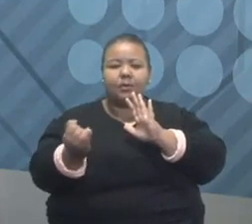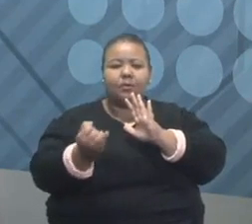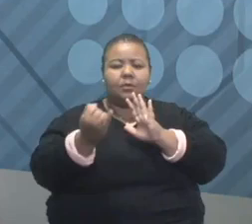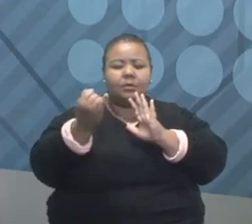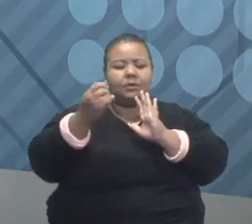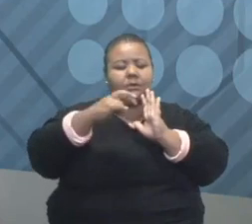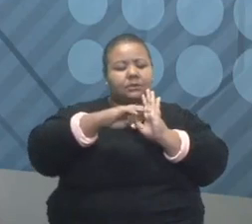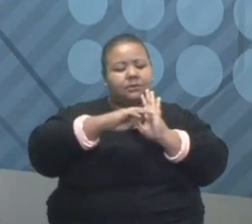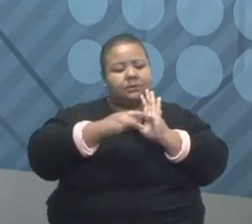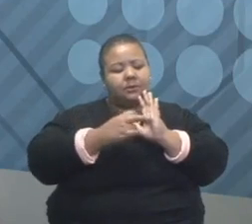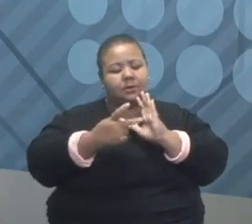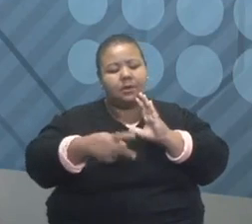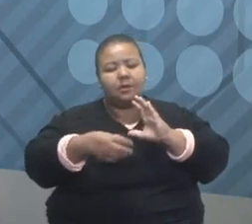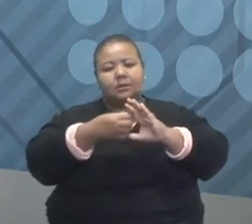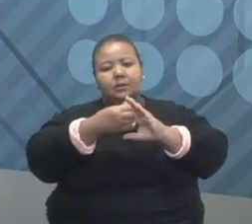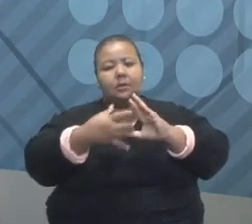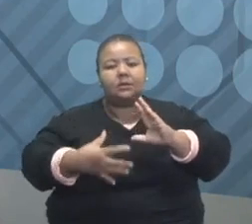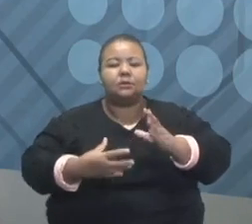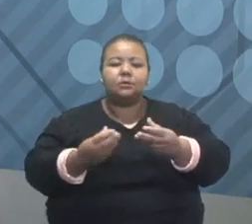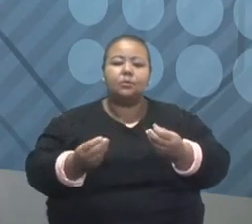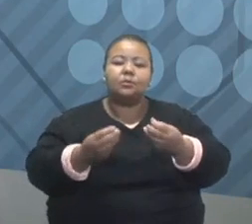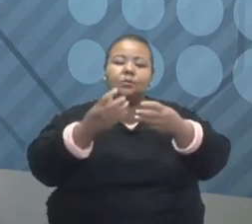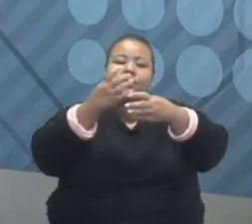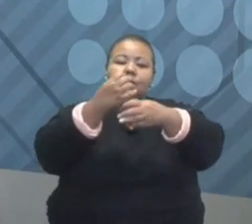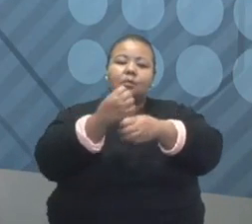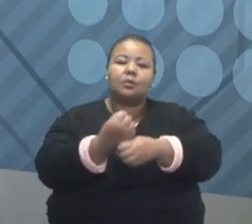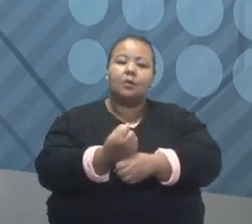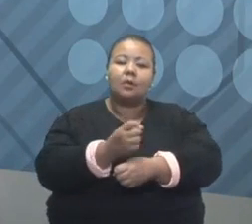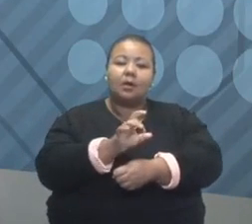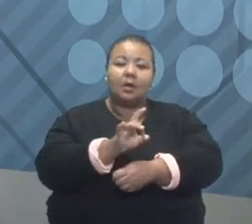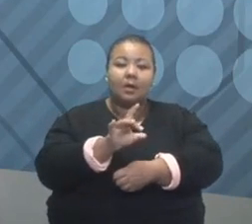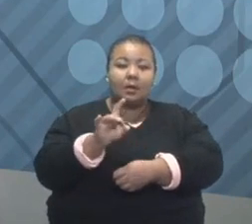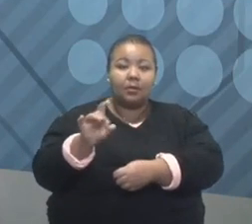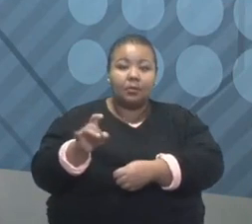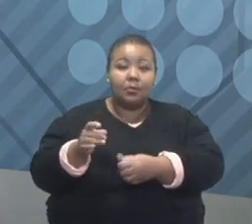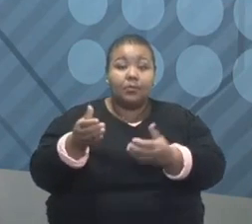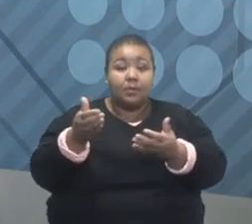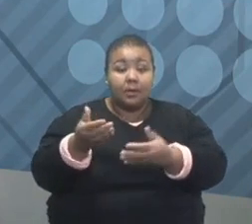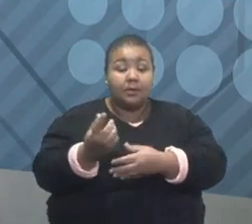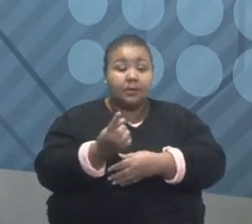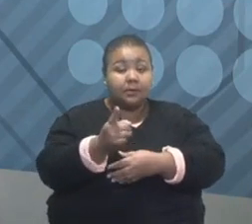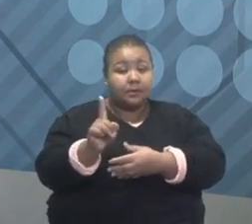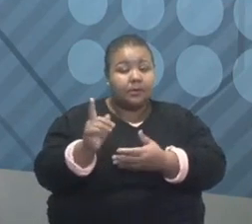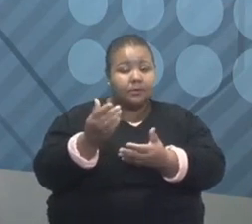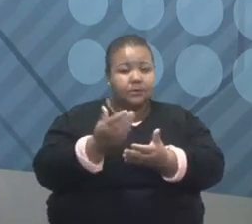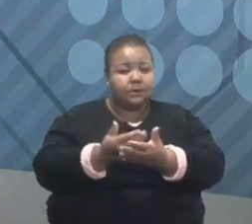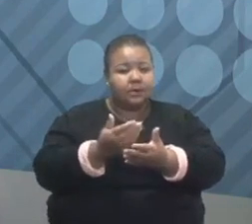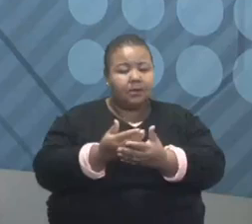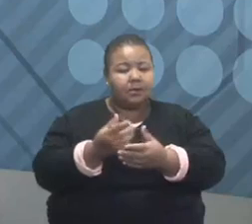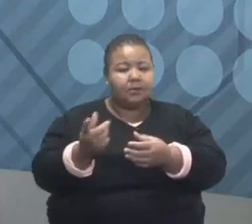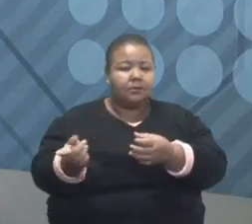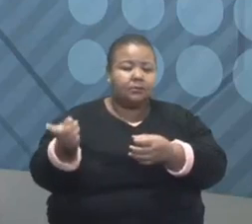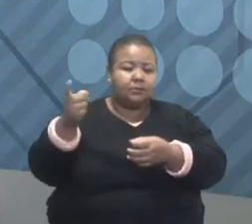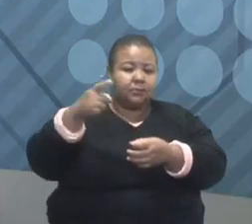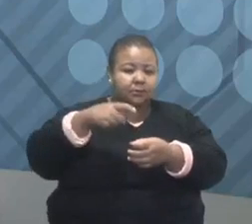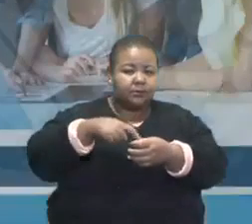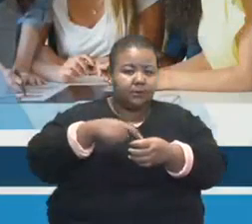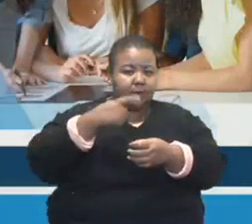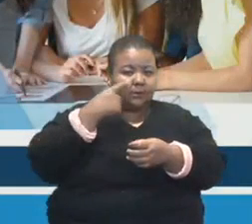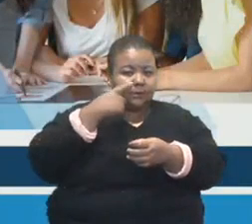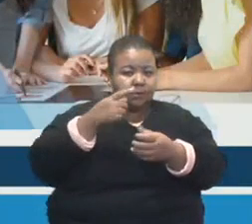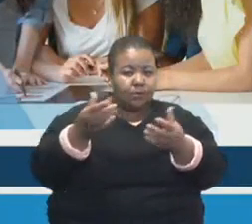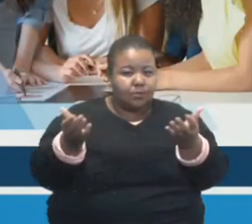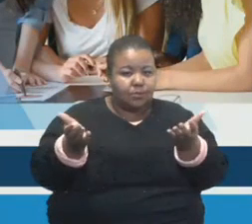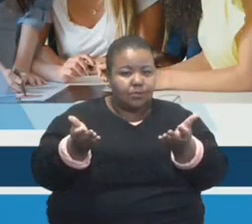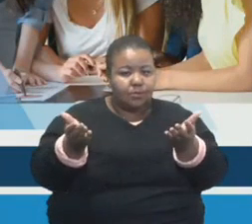definição, suas características e como calcula cada um desses conceitos. Então, estamos caminhando para o final da nossa aula. Então, vamos retomar o que nós vimos na aula de